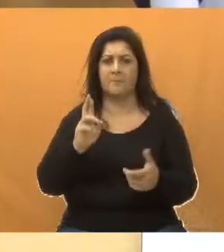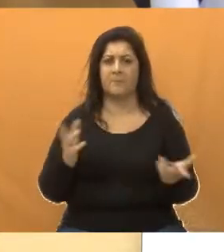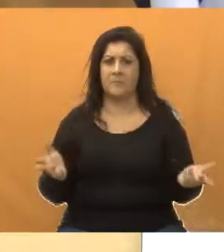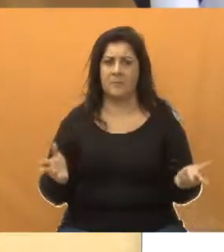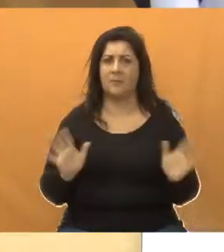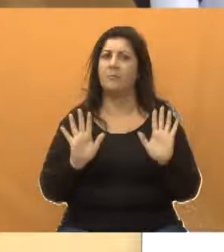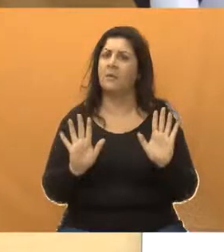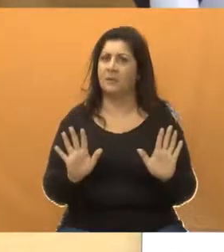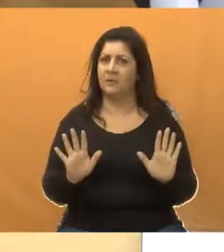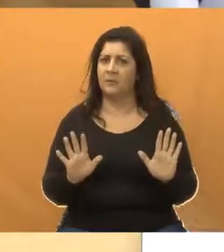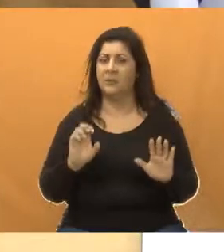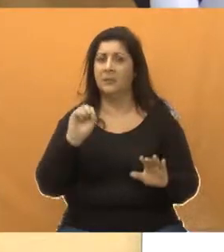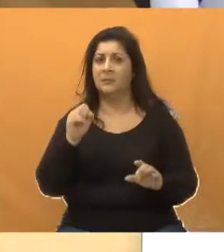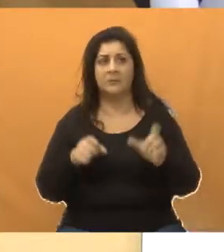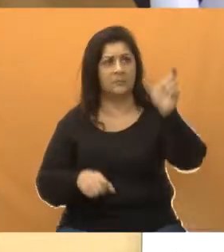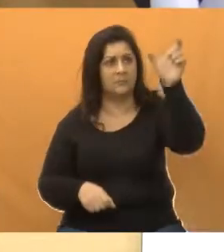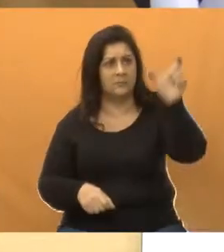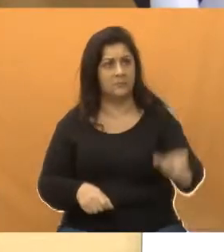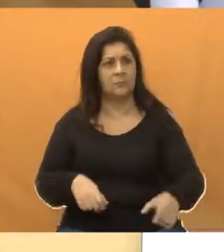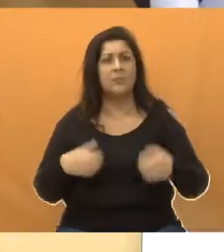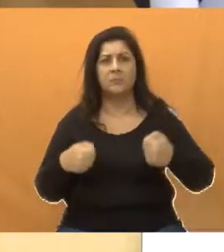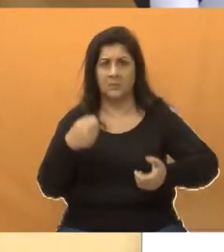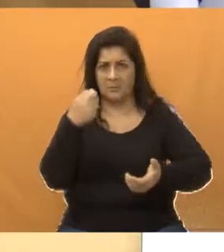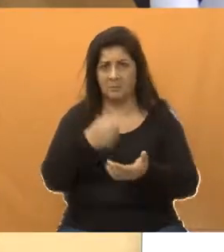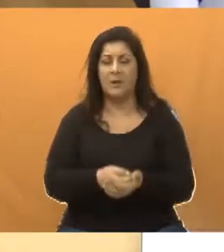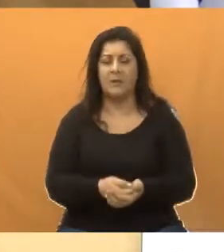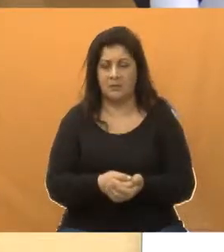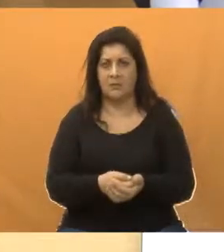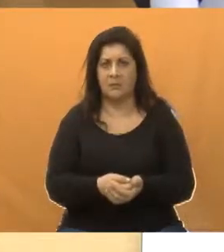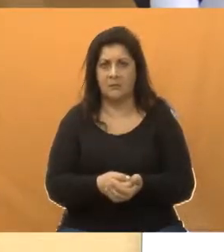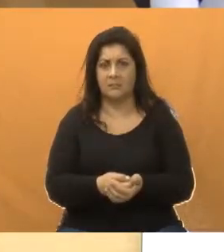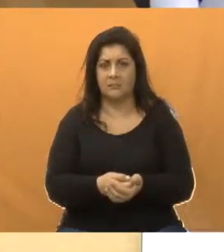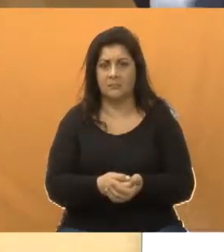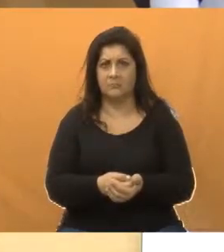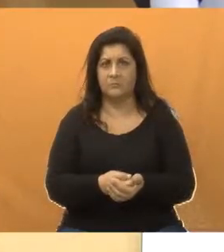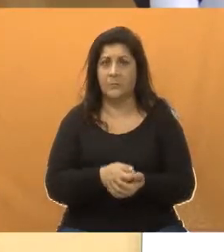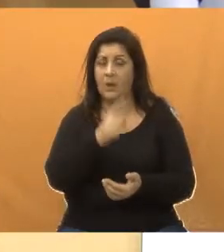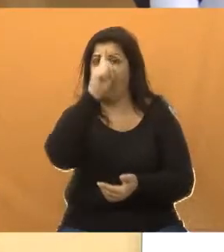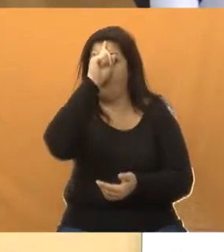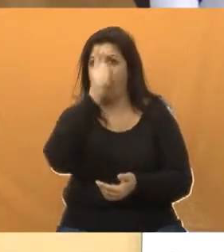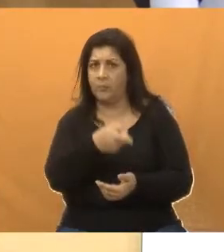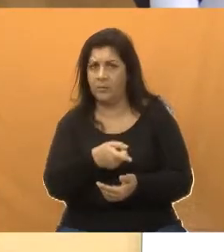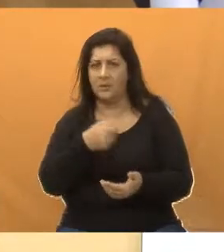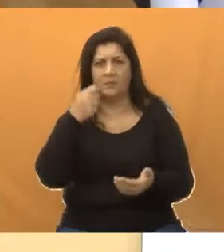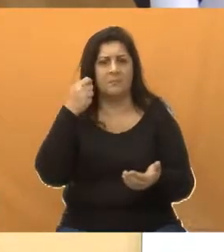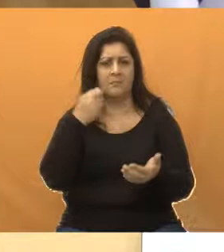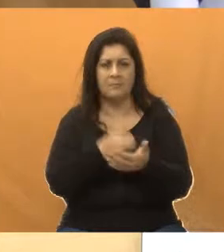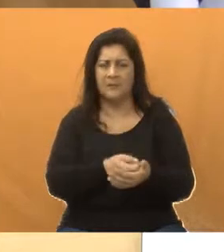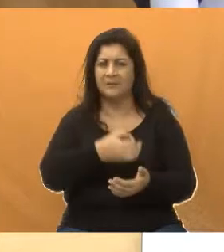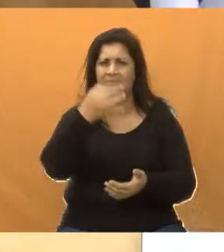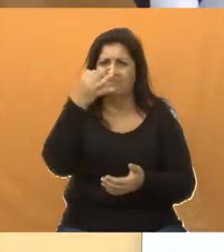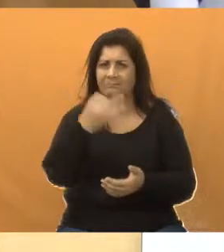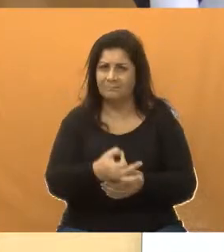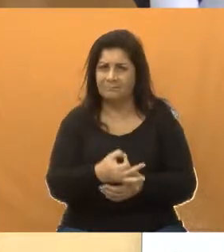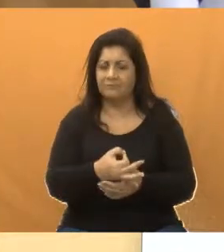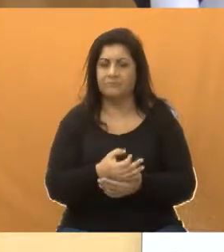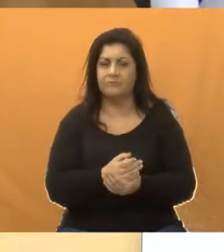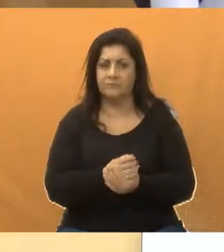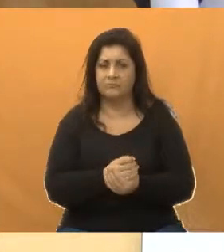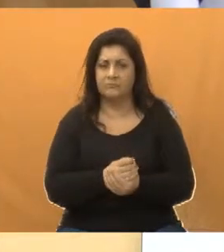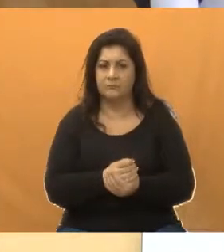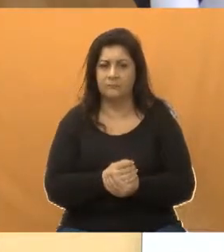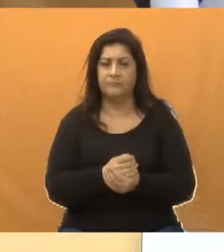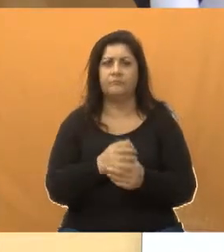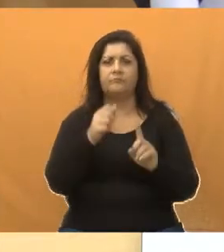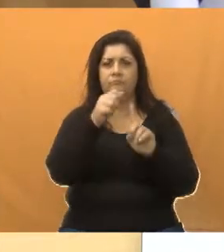o cidadão comum é obrigado a pagar a sua tarifa, é obrigado a pagar criteriosamente no